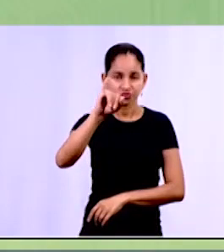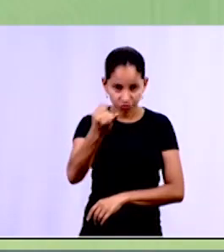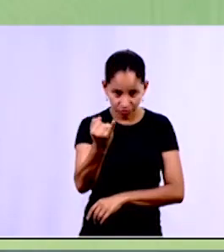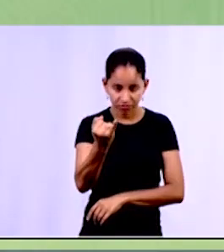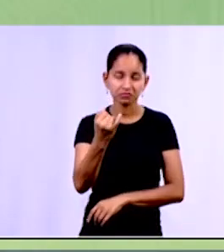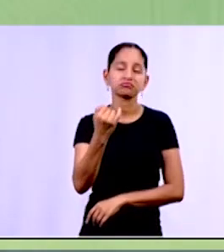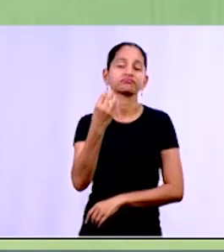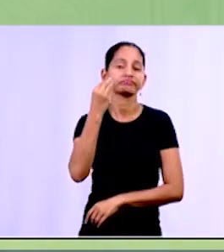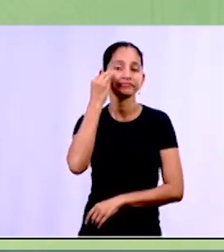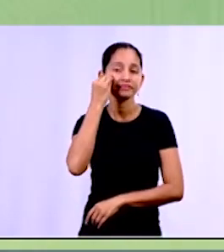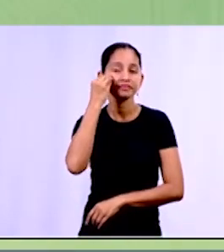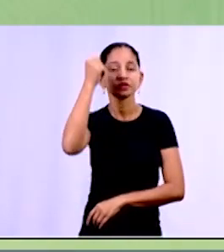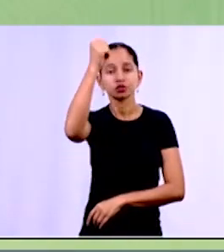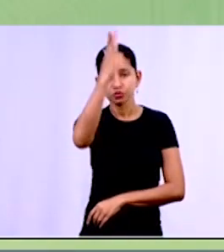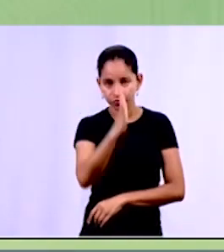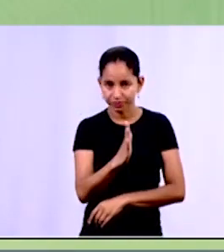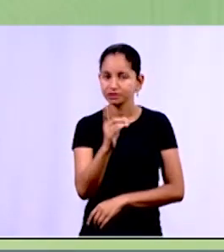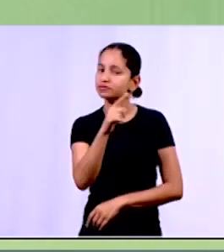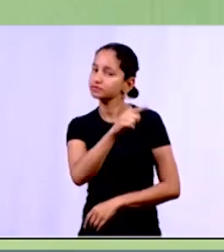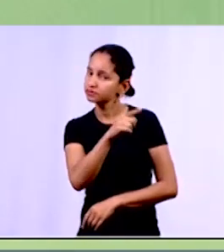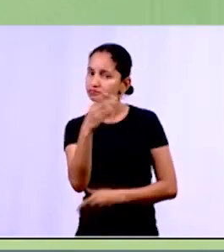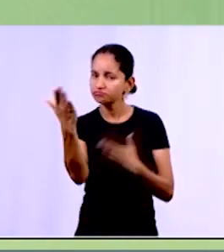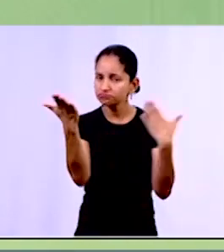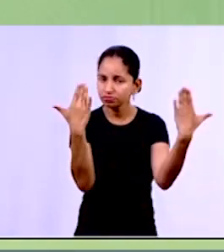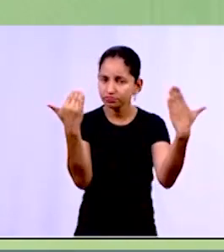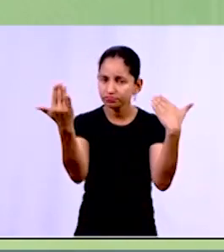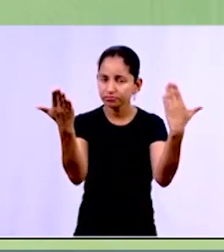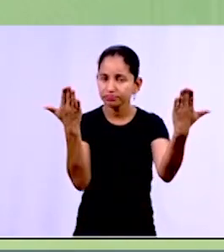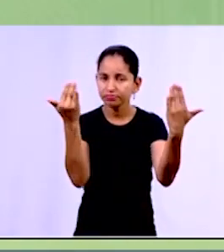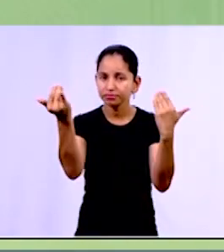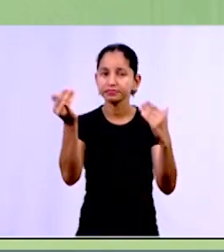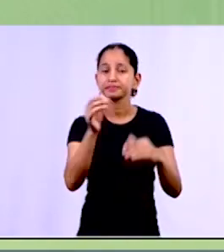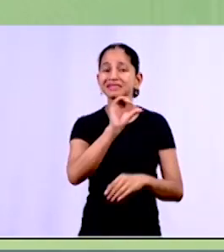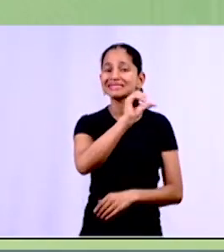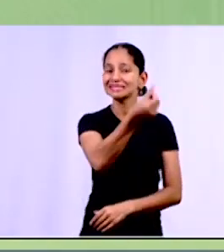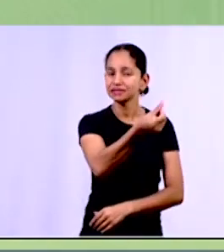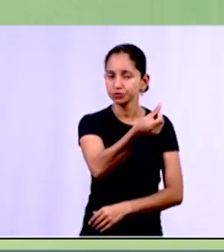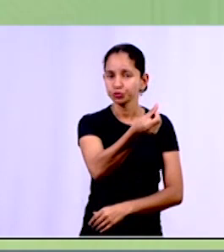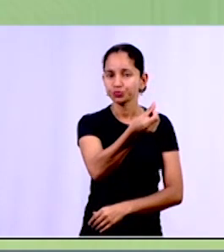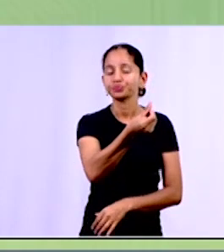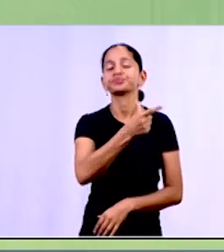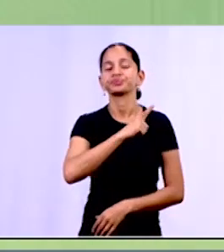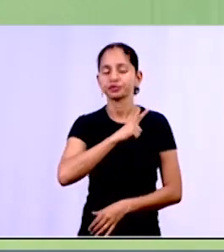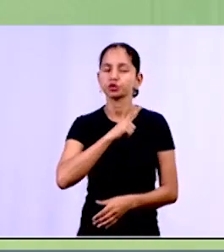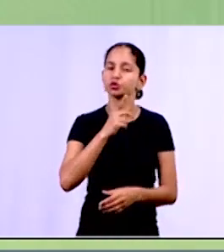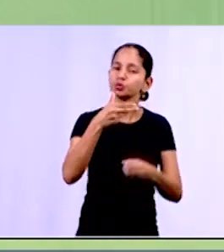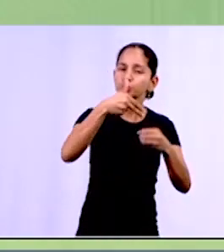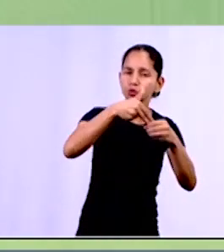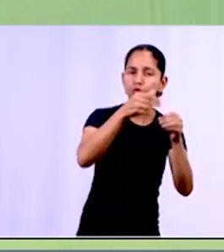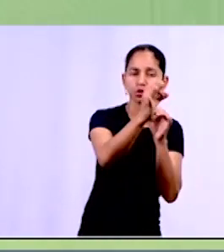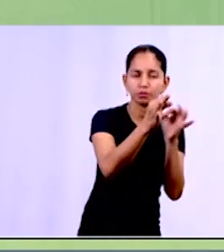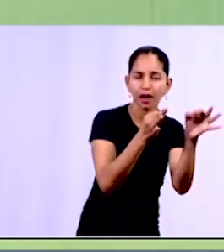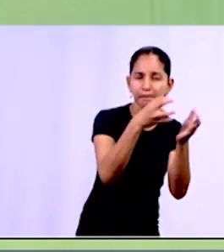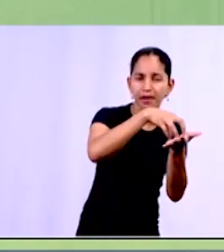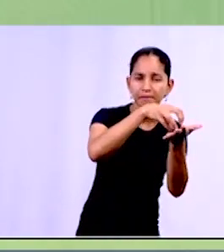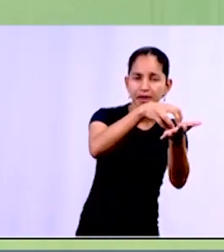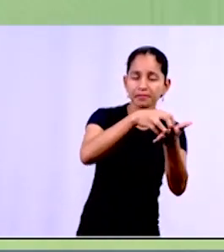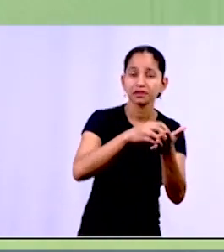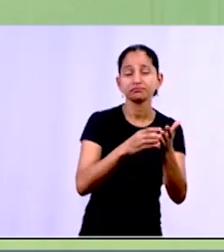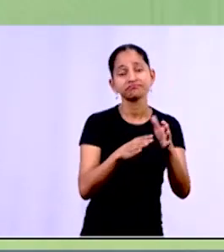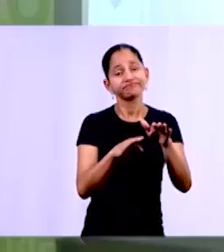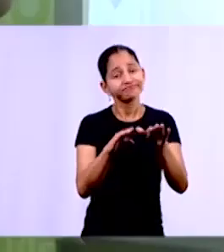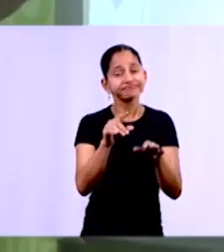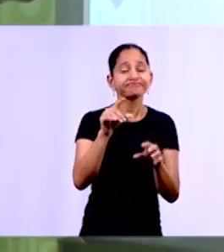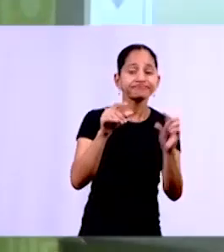brasileira, tem 6.464 núcleos e está na posição 456. Então você vê que o Brasil não tem